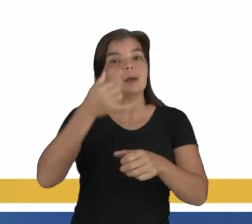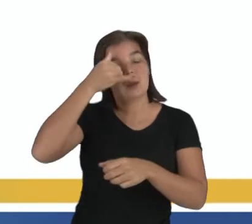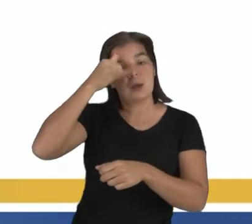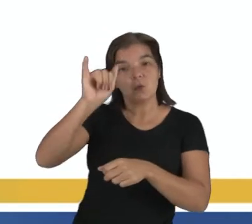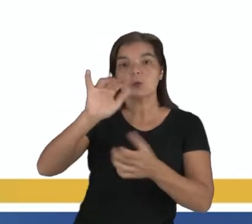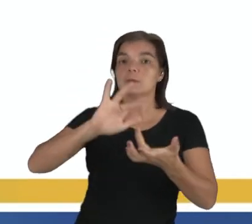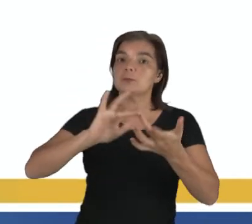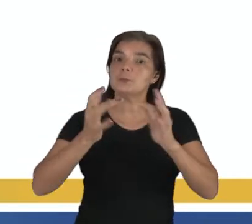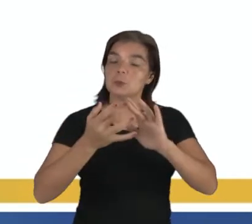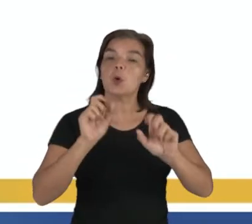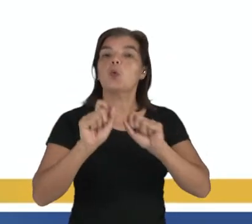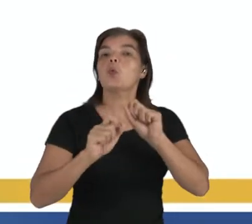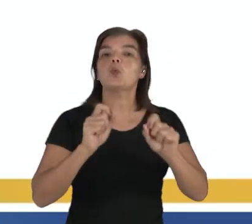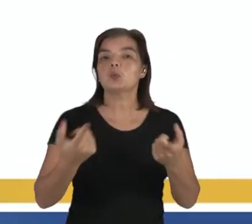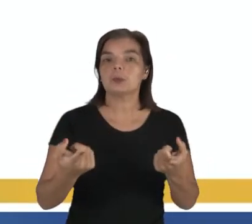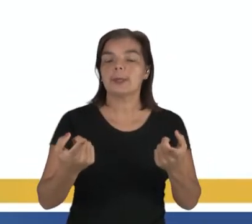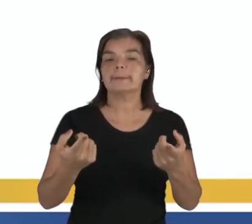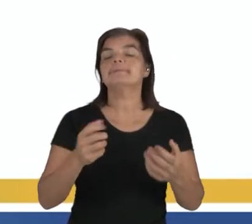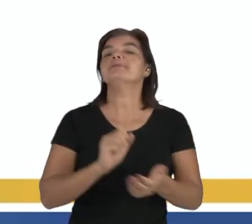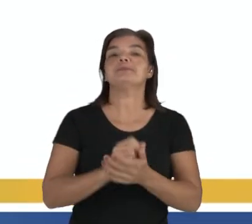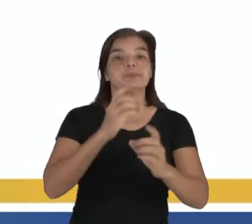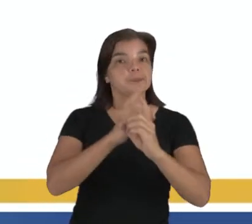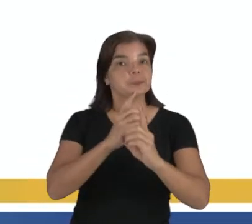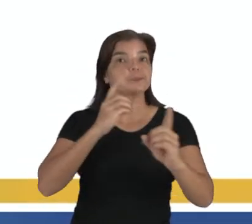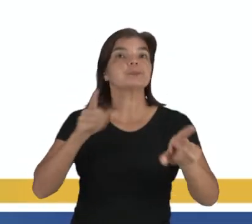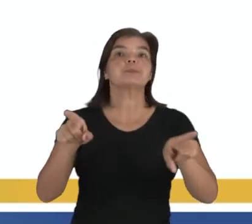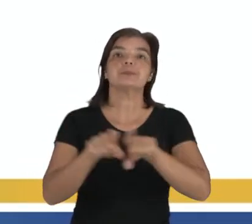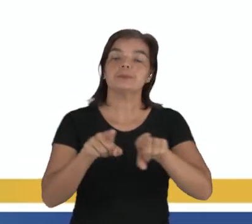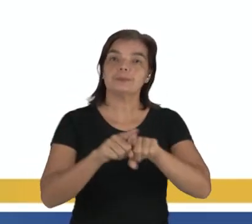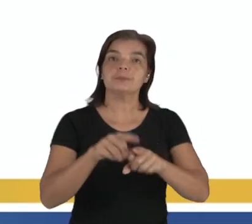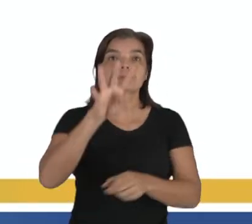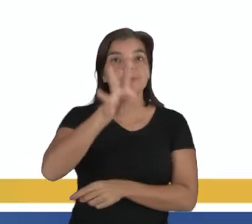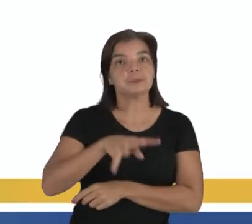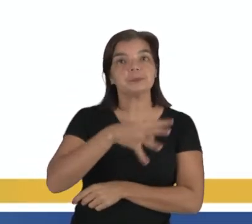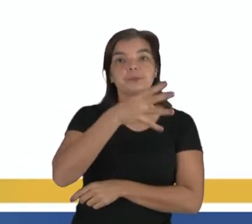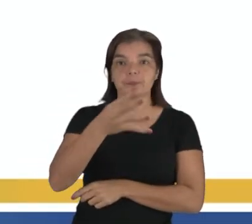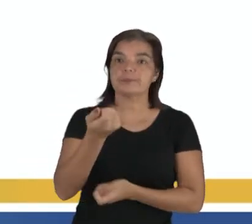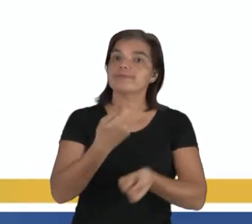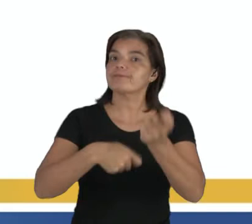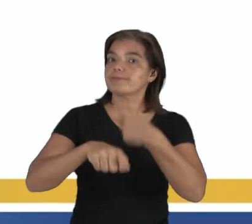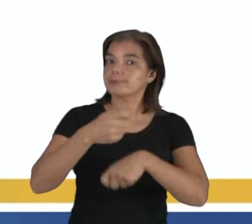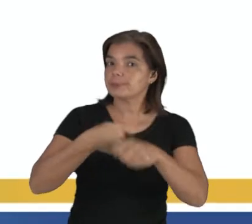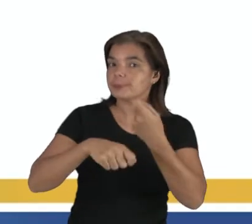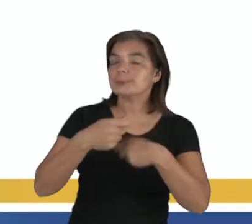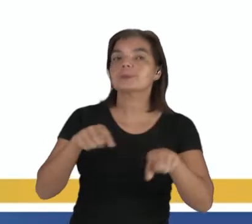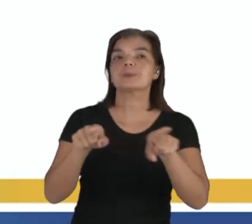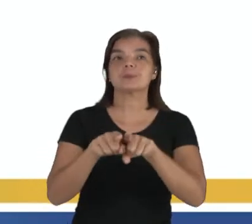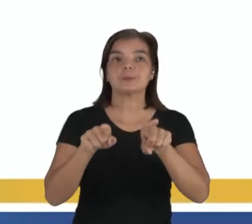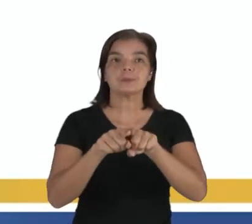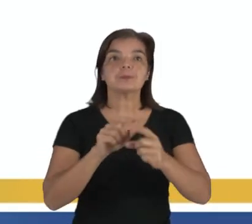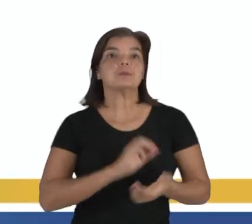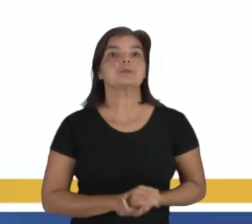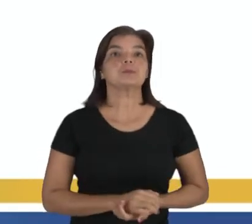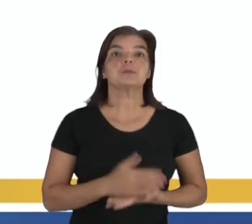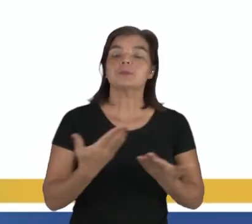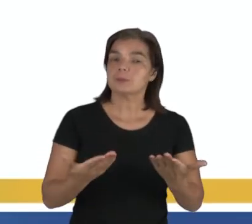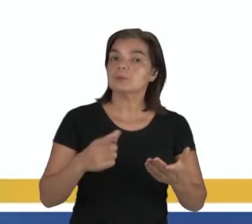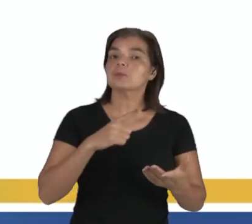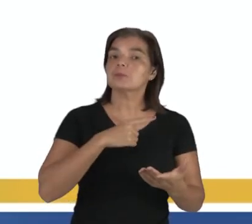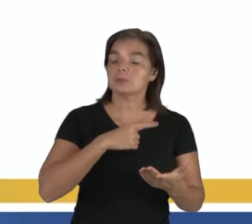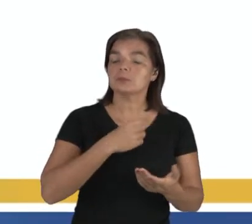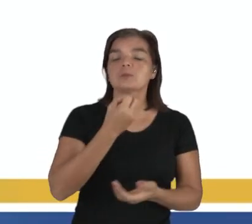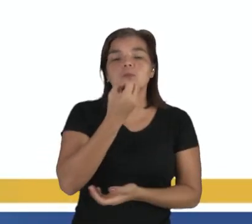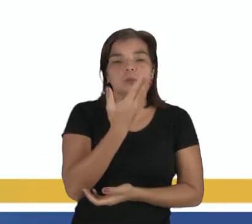restritivas ao contato social e, por tabela, à atividade econômica. Tais medidas têm